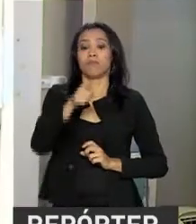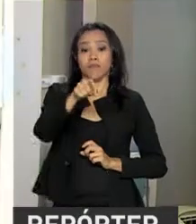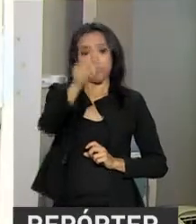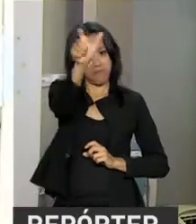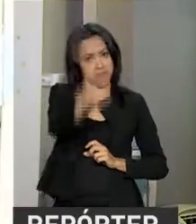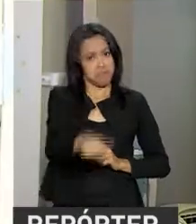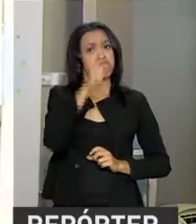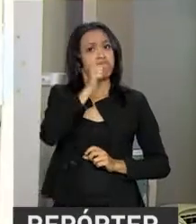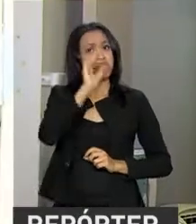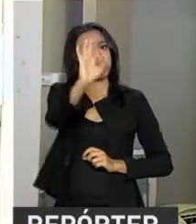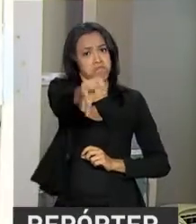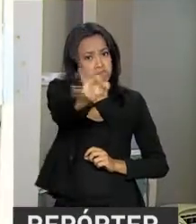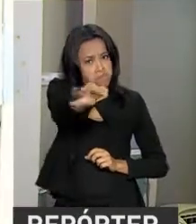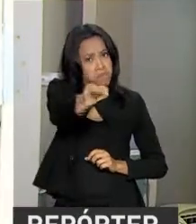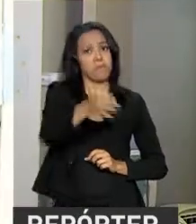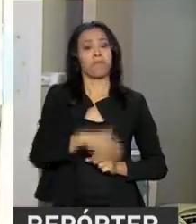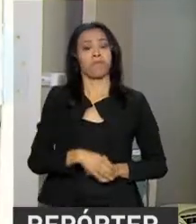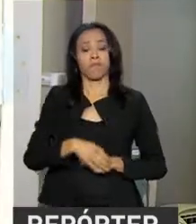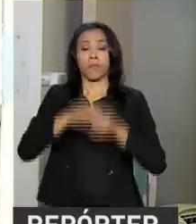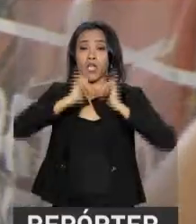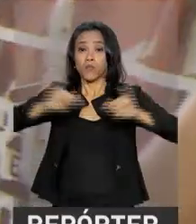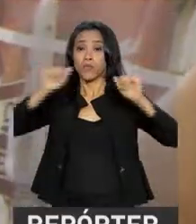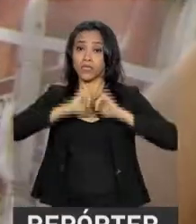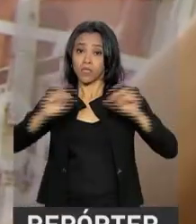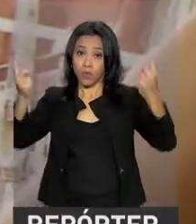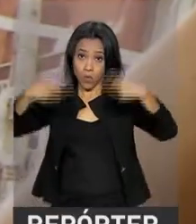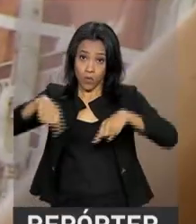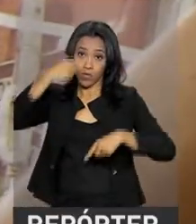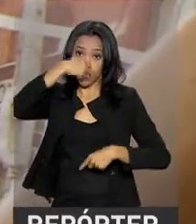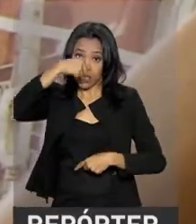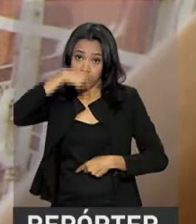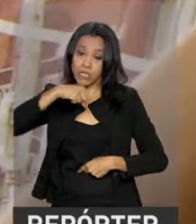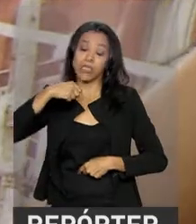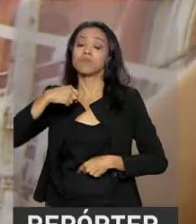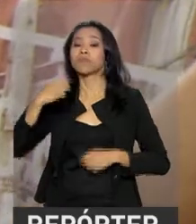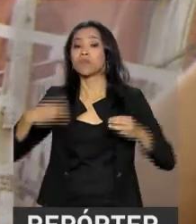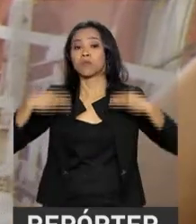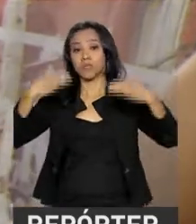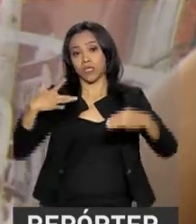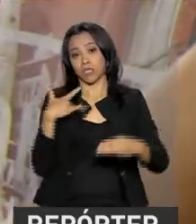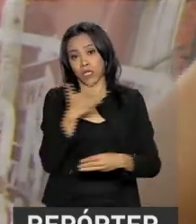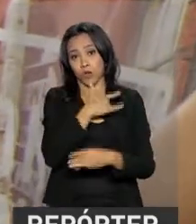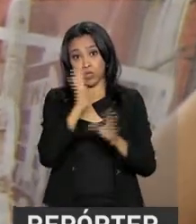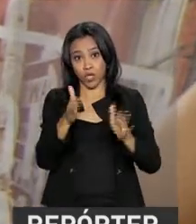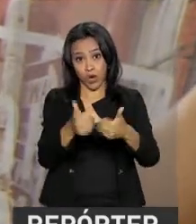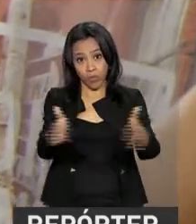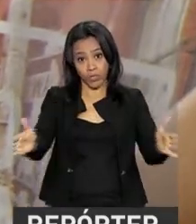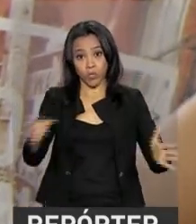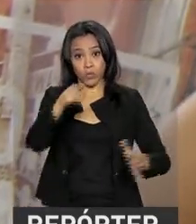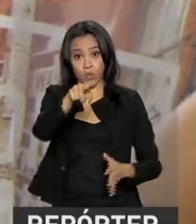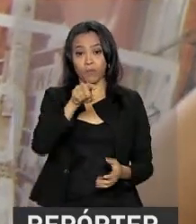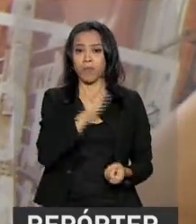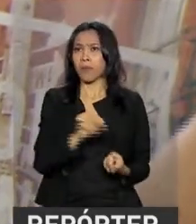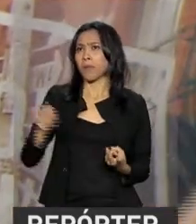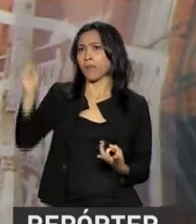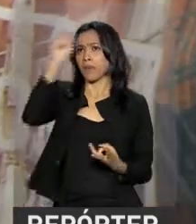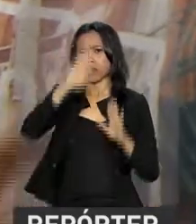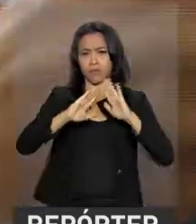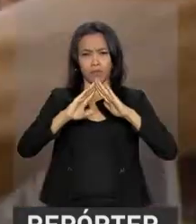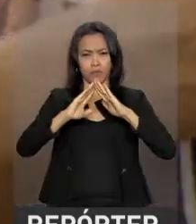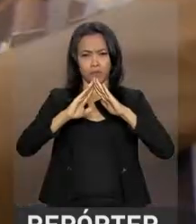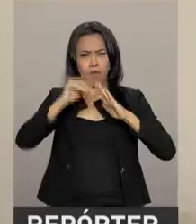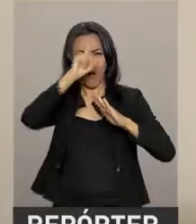certa a campanha de vacinação contra a gripe do ministério da saúde já começou postos de saúde de todo o país